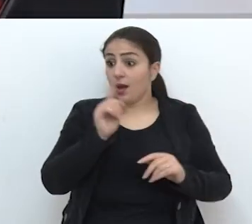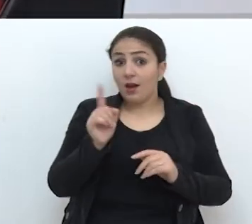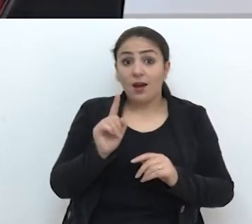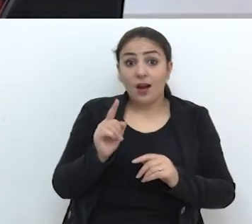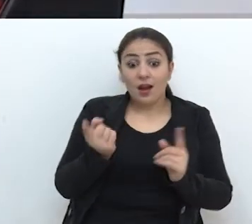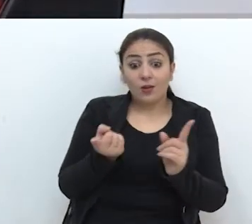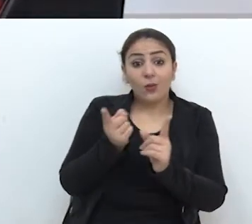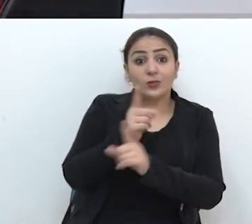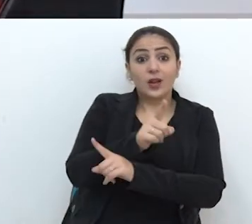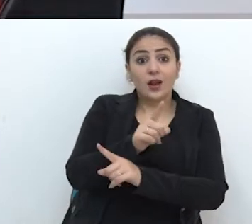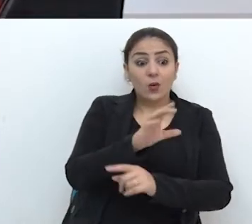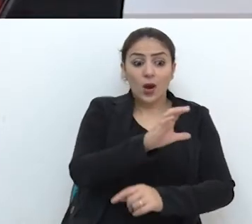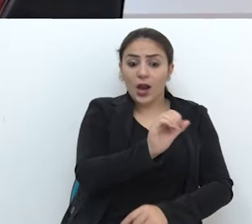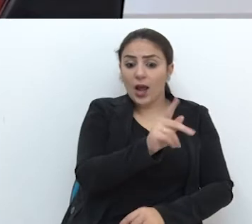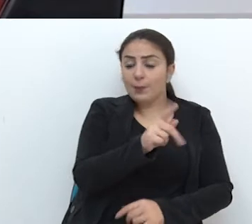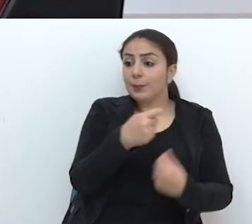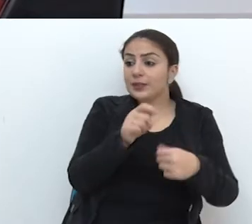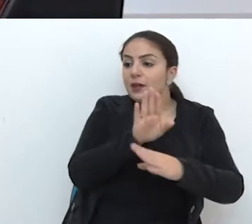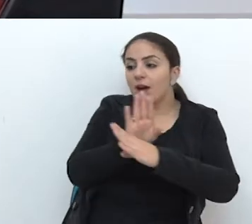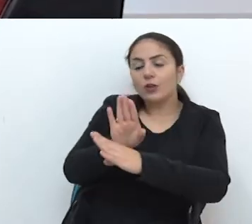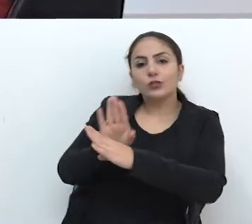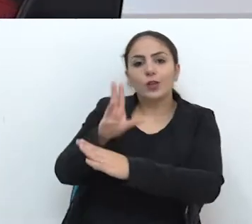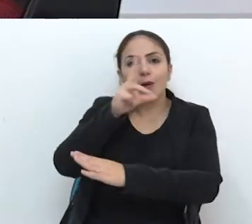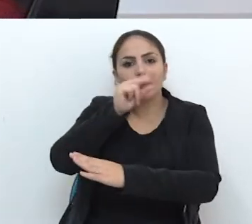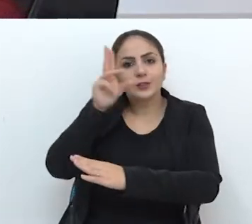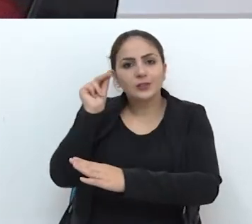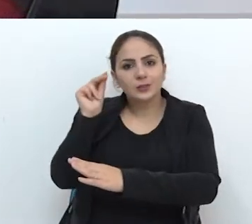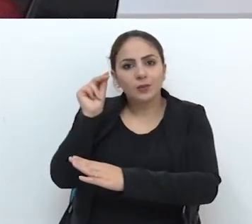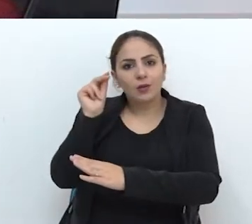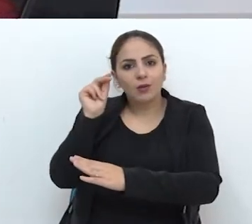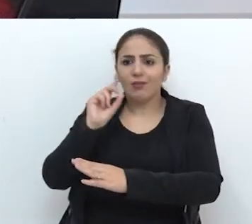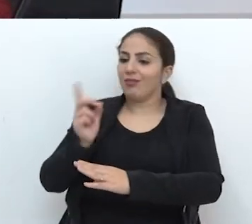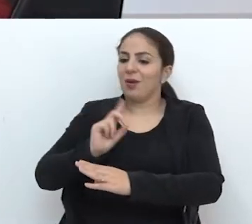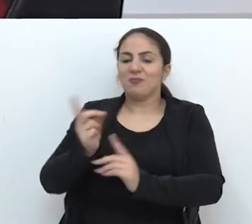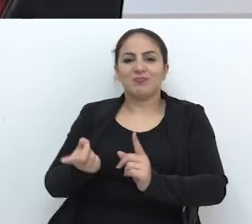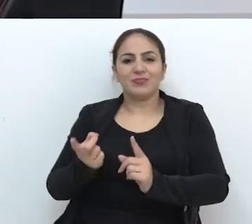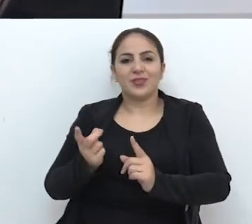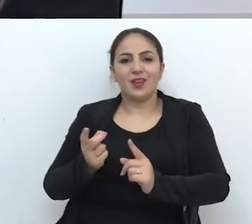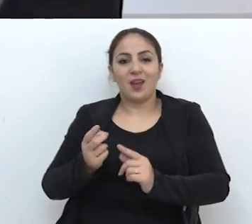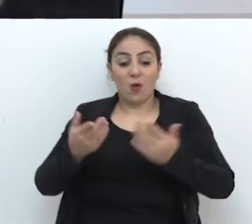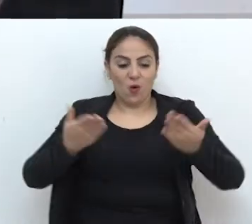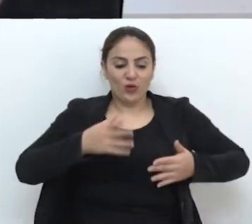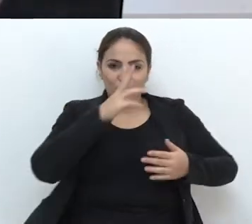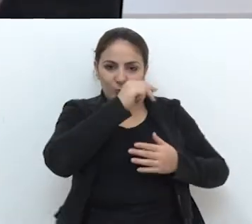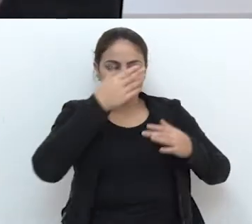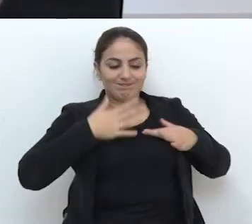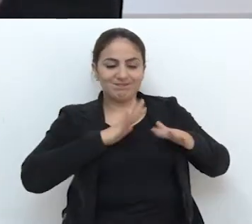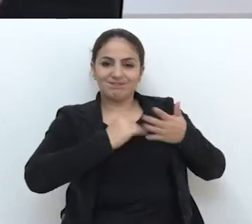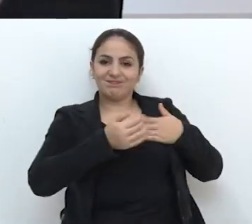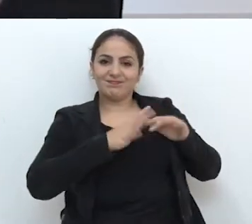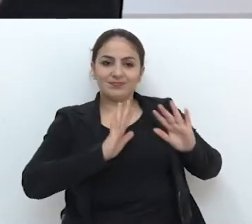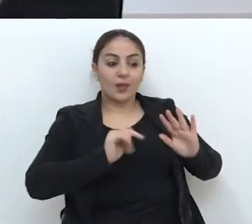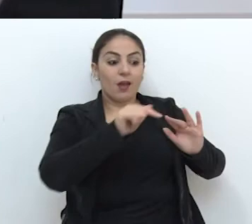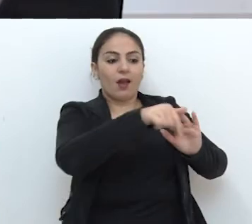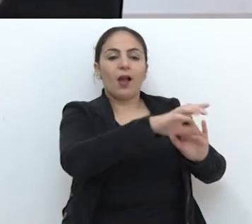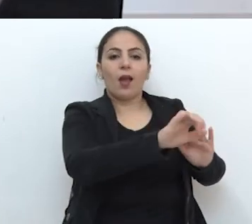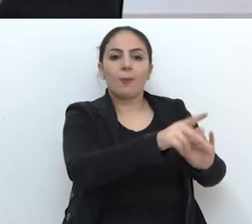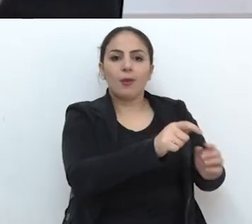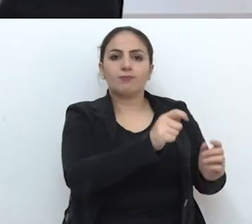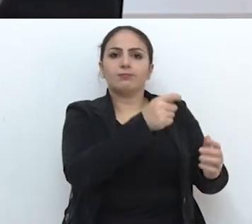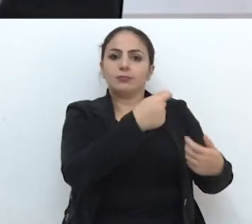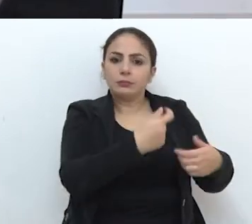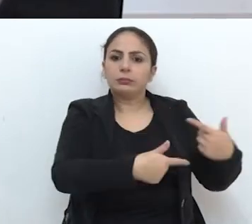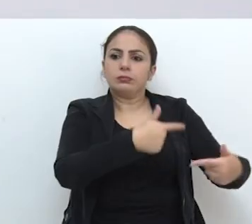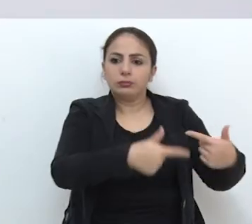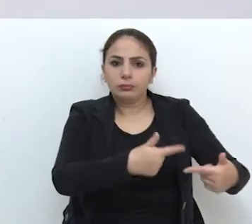que ajuda o CAPA a desenvolver a maior parte do trabalho e política pública em relação aos animais. E existe um